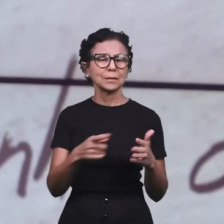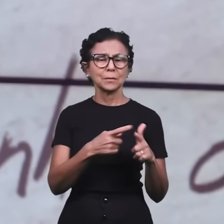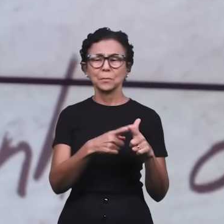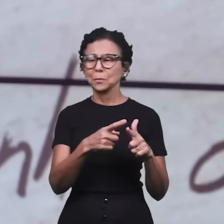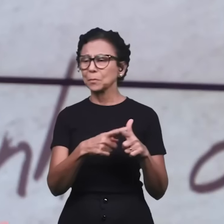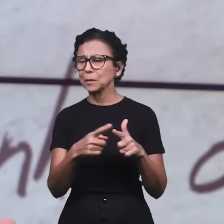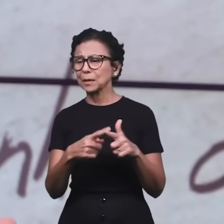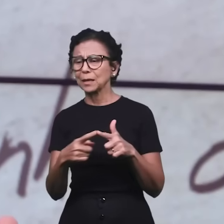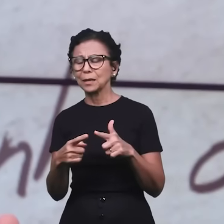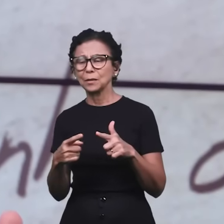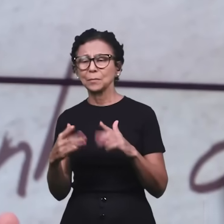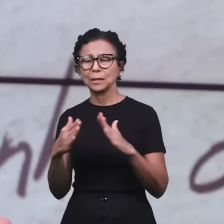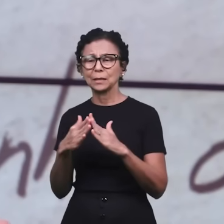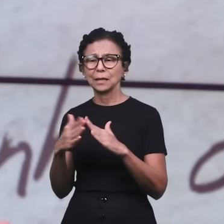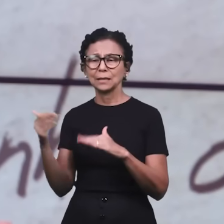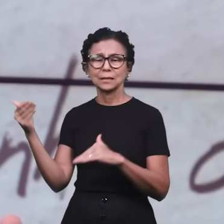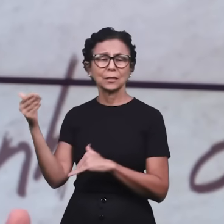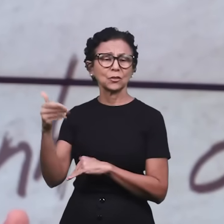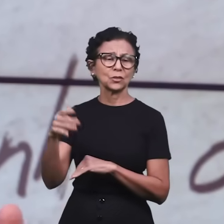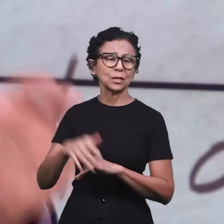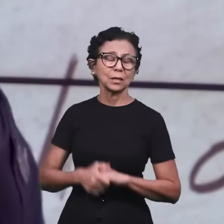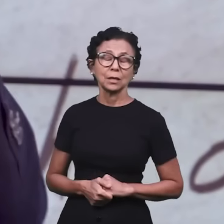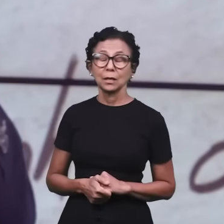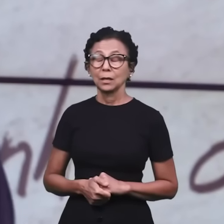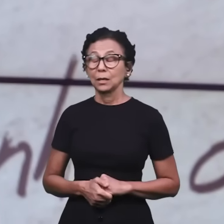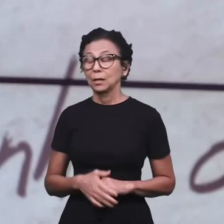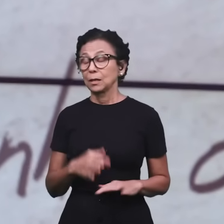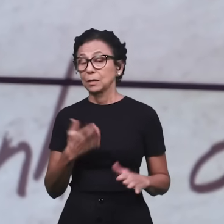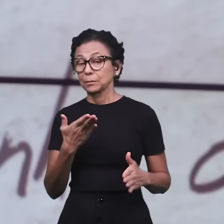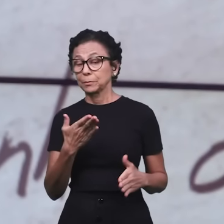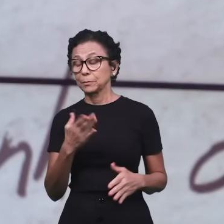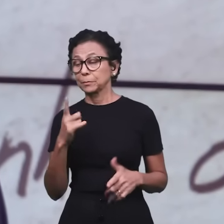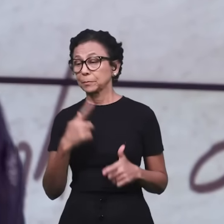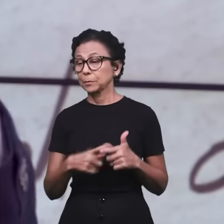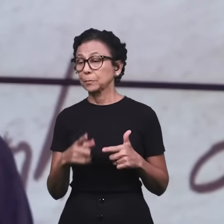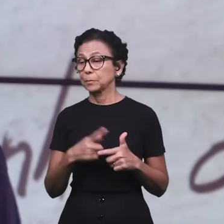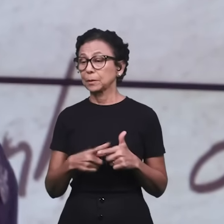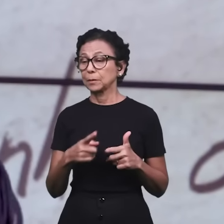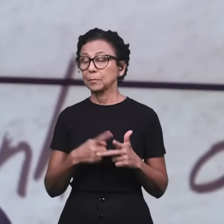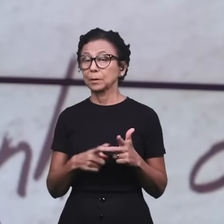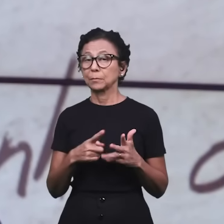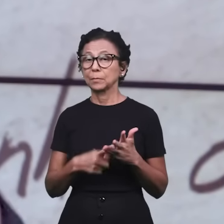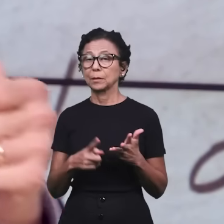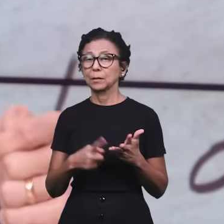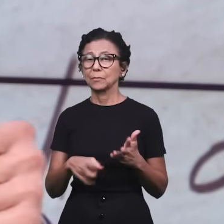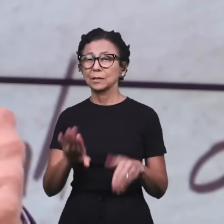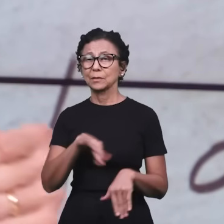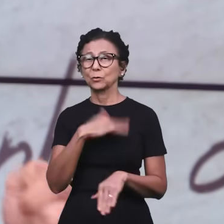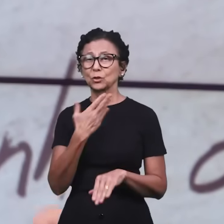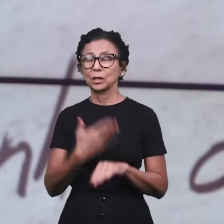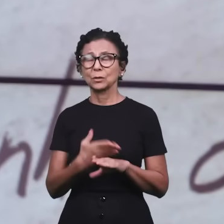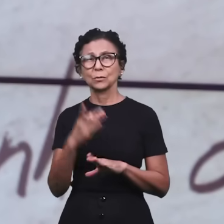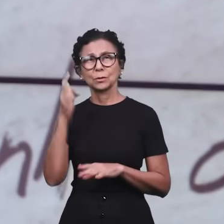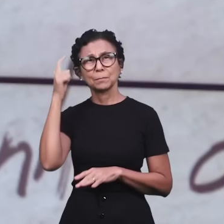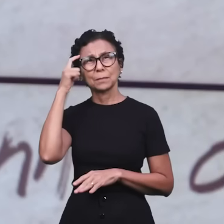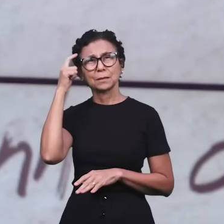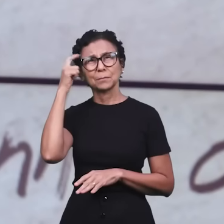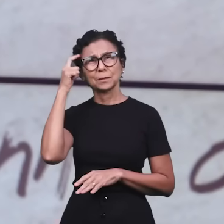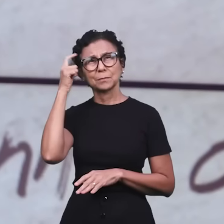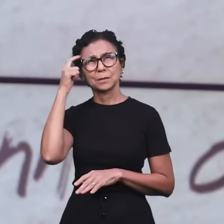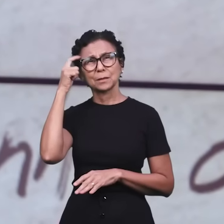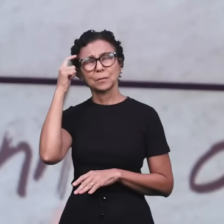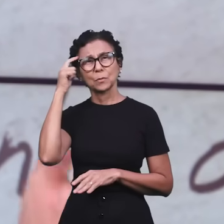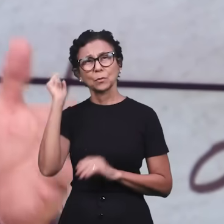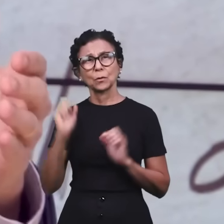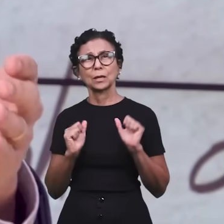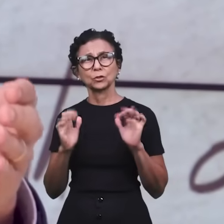vendo o problema, você já chega em casa de noite no trabalho, você já sabe o que você vai encontrar. Aí você pensa o dia todo, você se arma para aquilo ali.